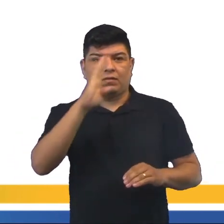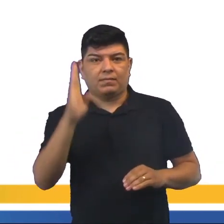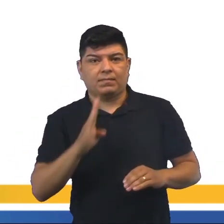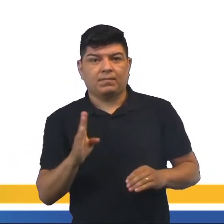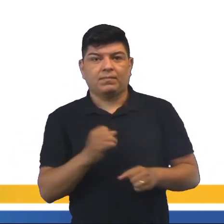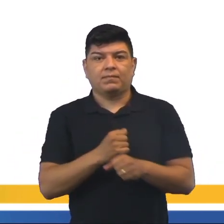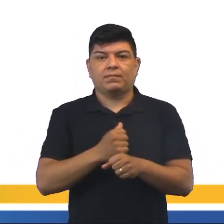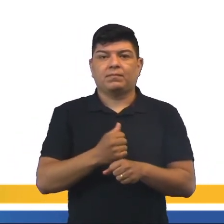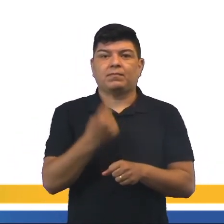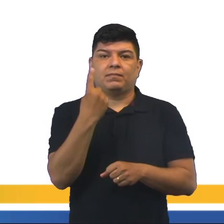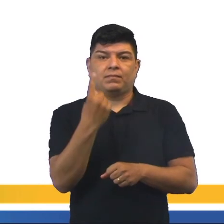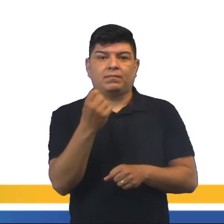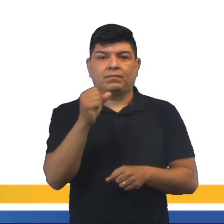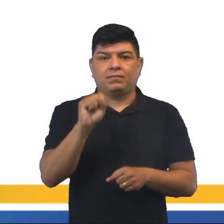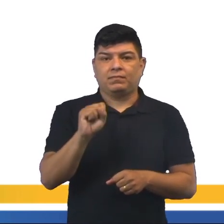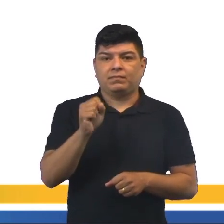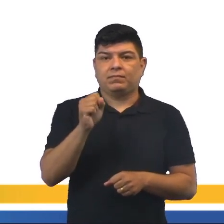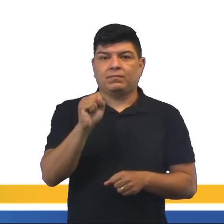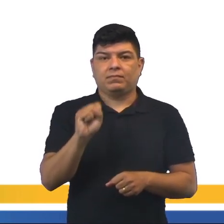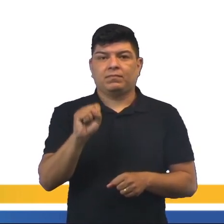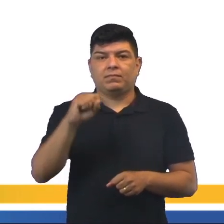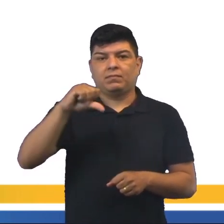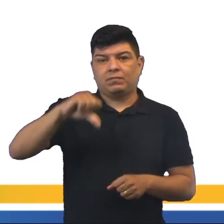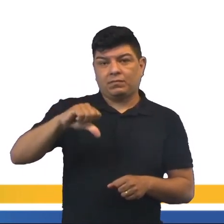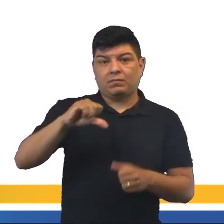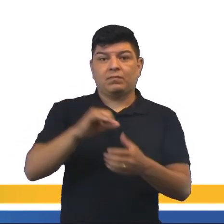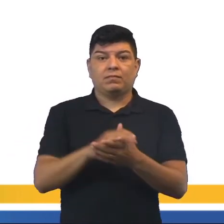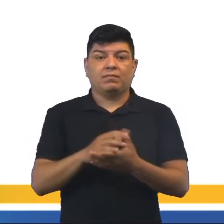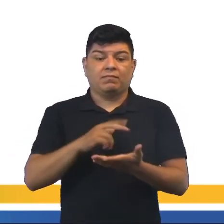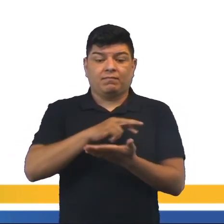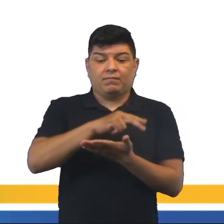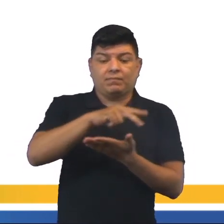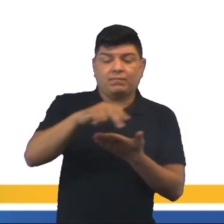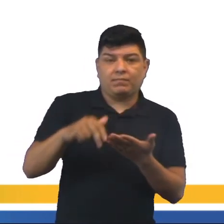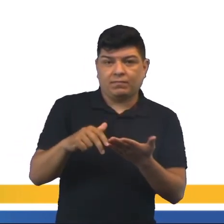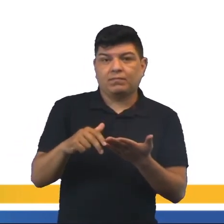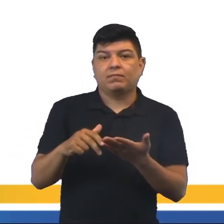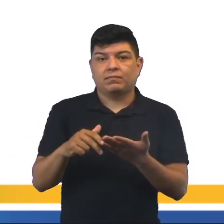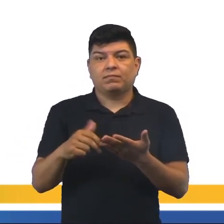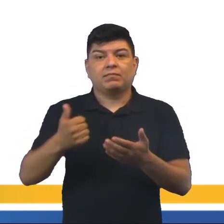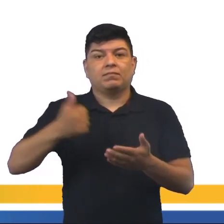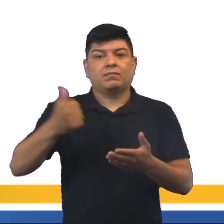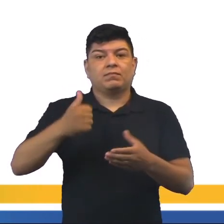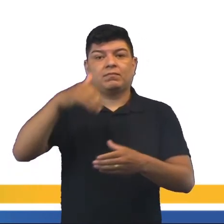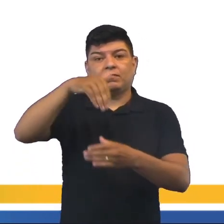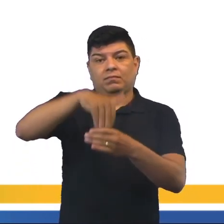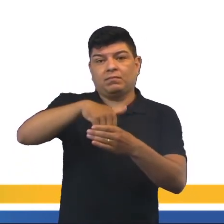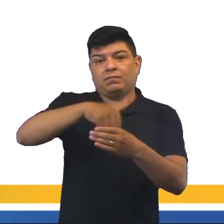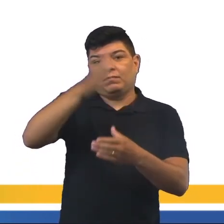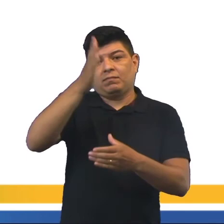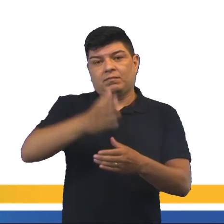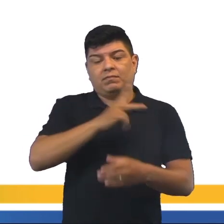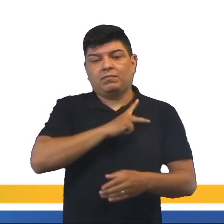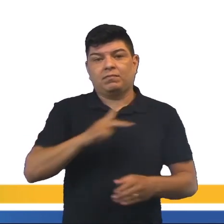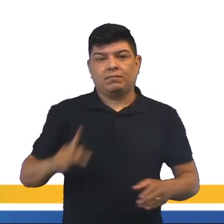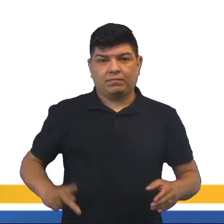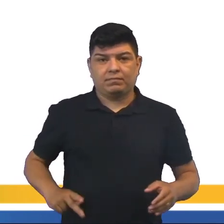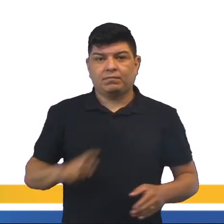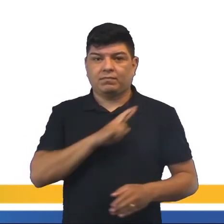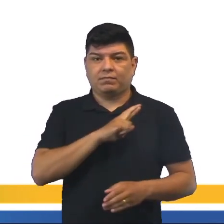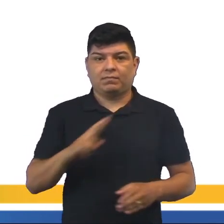Em 1989, vários candidatos concorreram nas primeiras eleições diretas para a presidência da